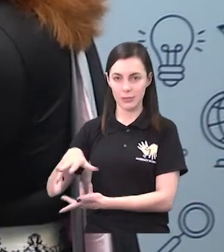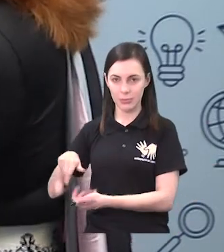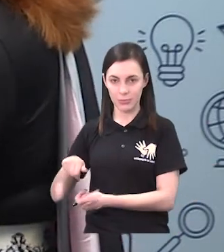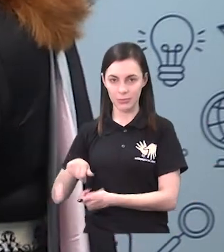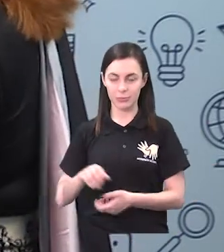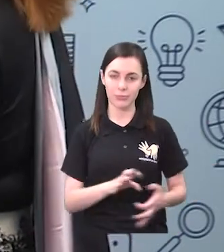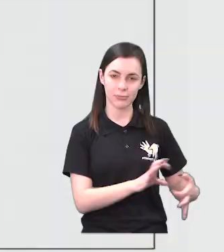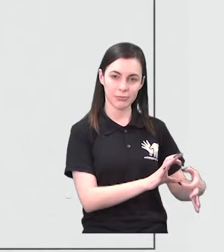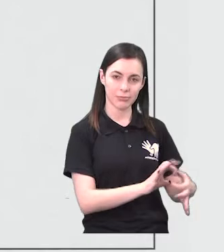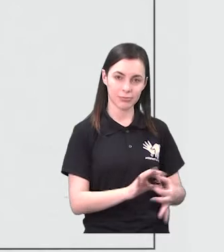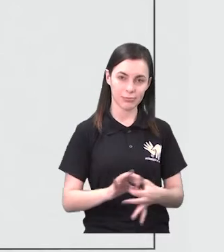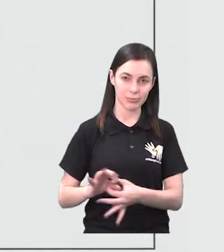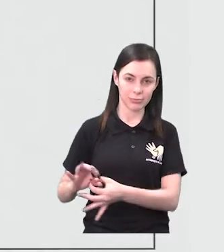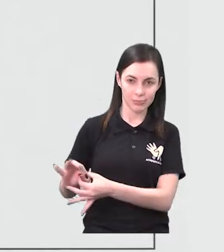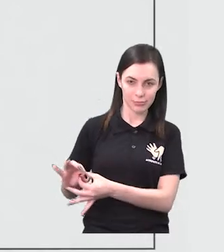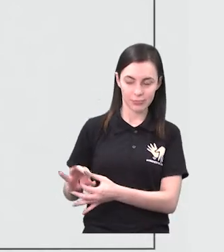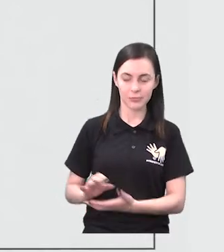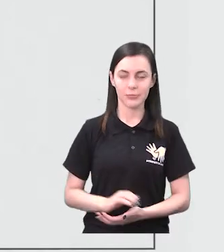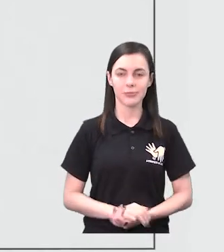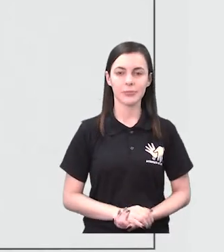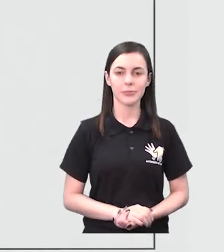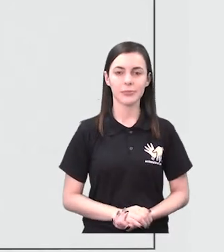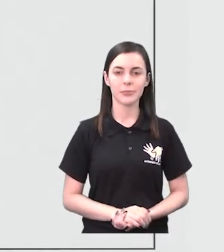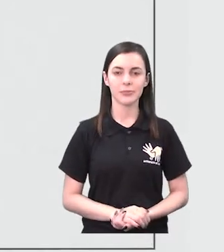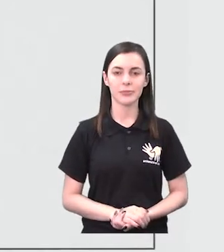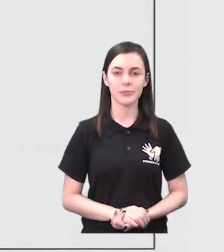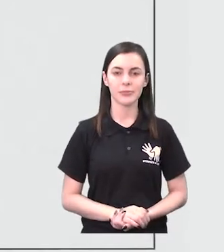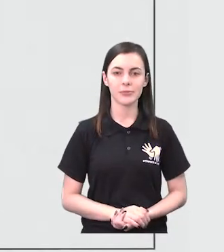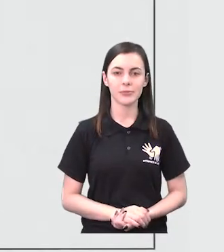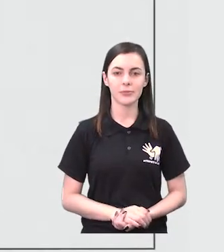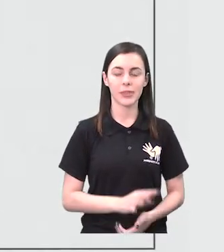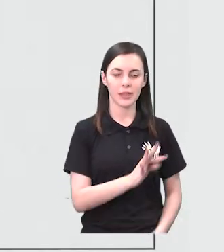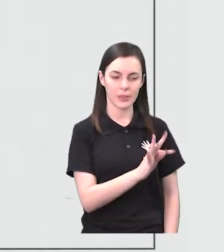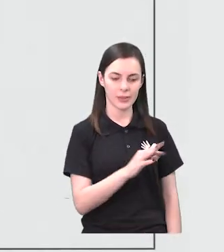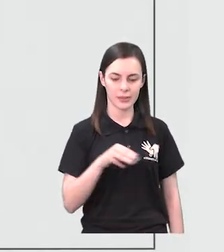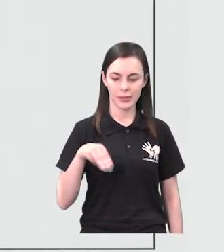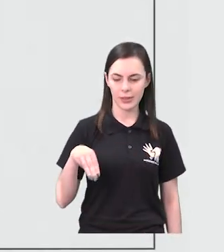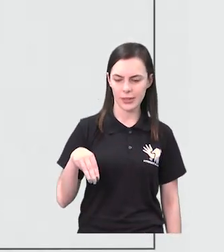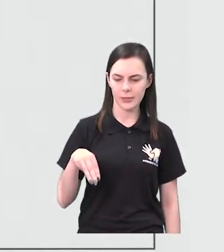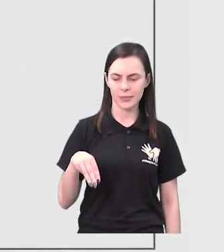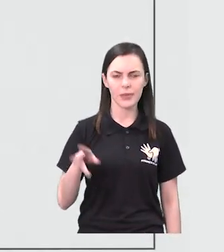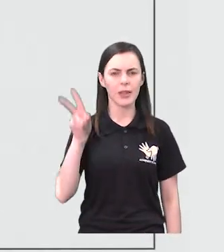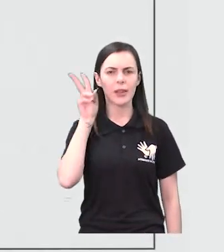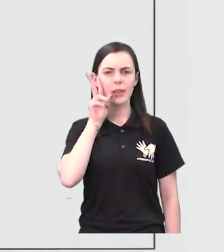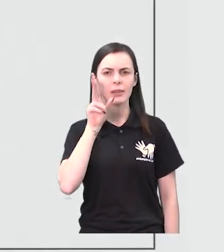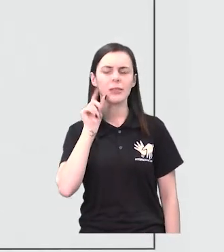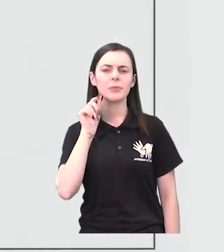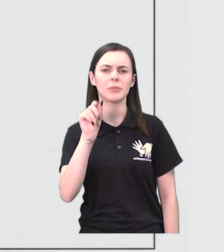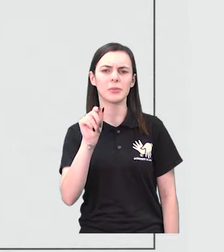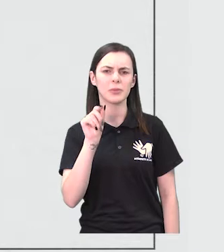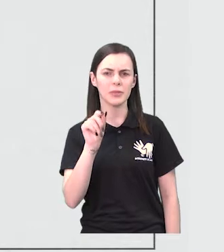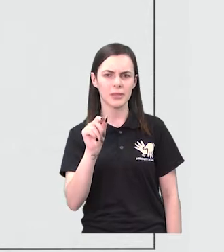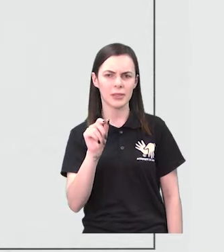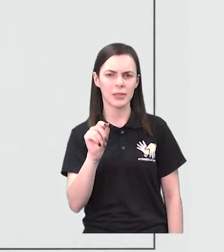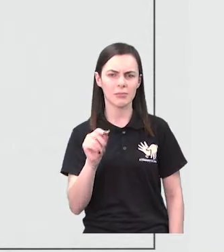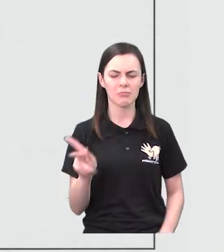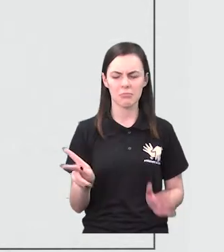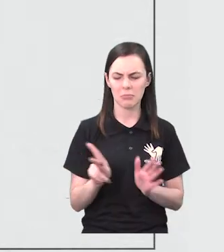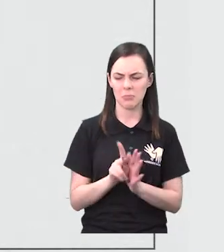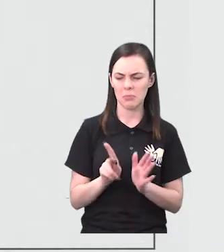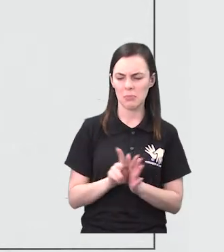texto mundo então nós já CONSEG imos colocar ali perfeito TM Isso me lembra